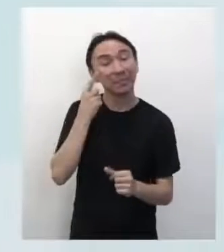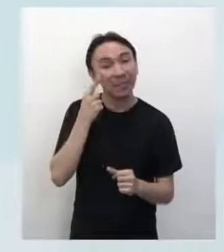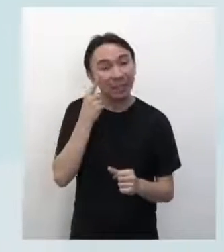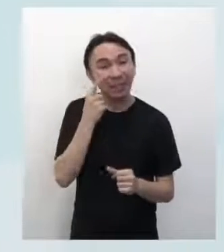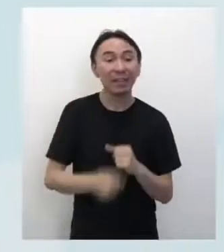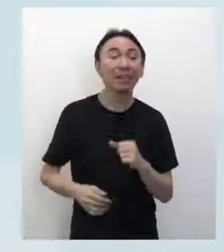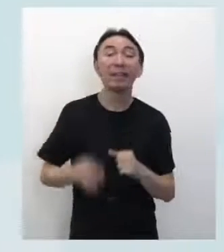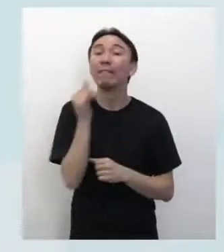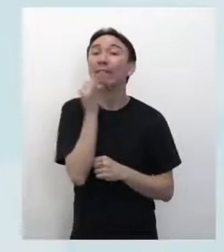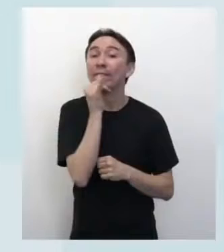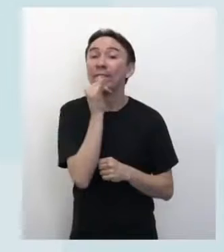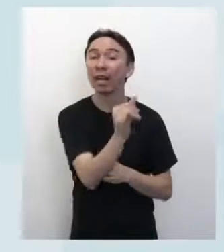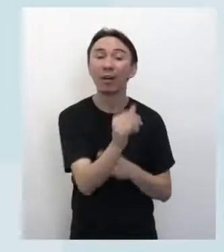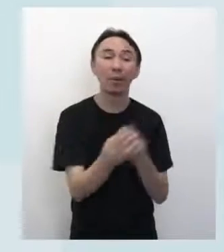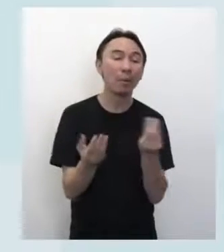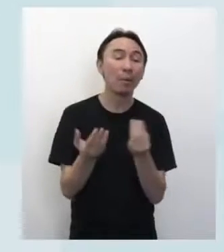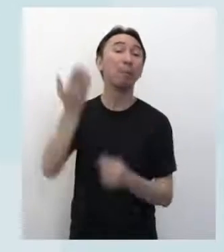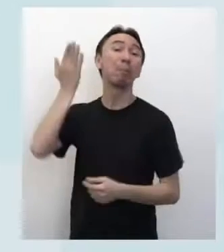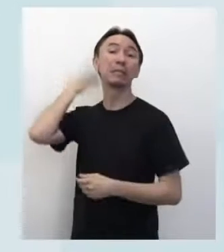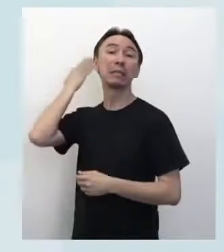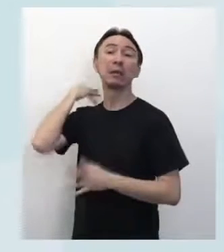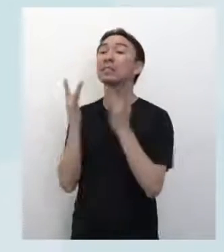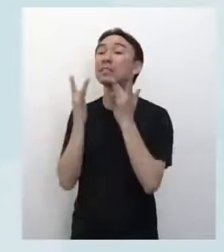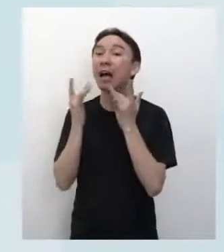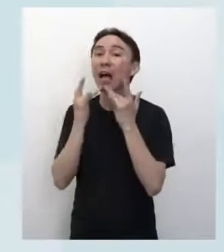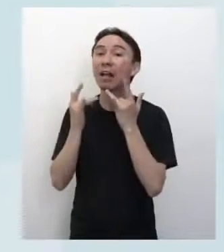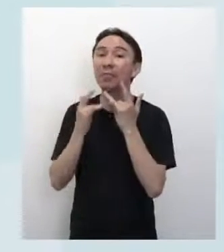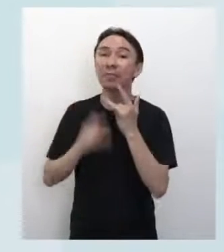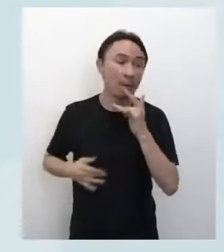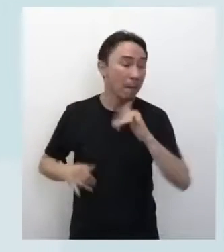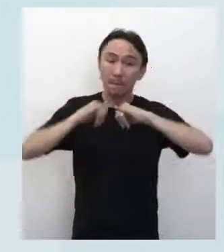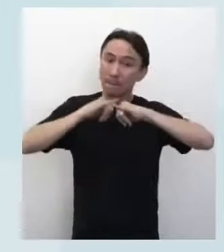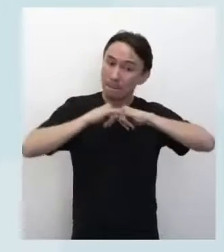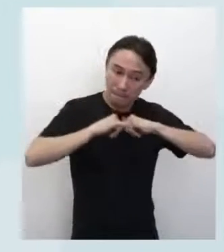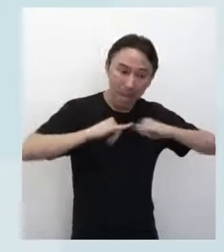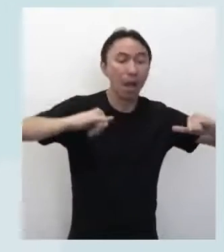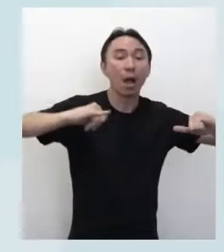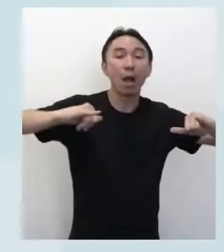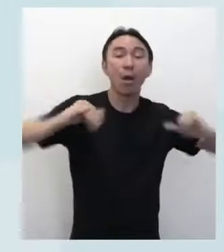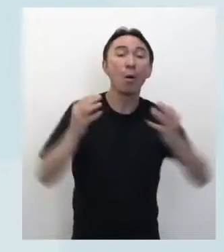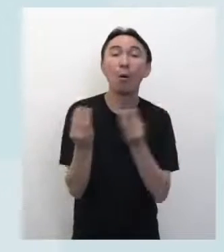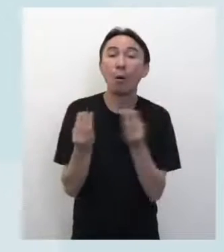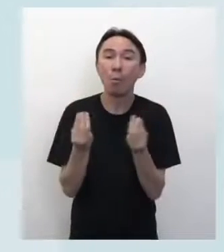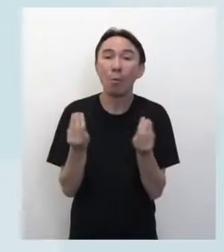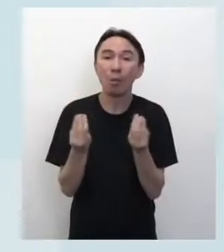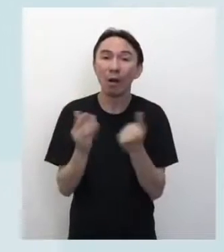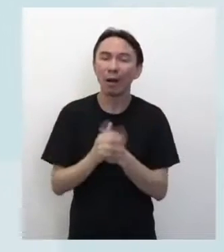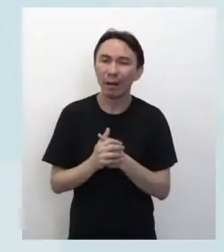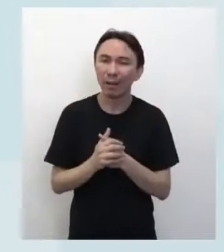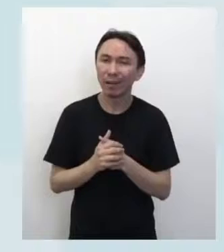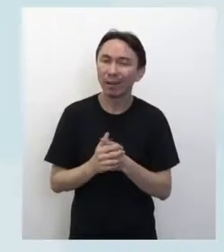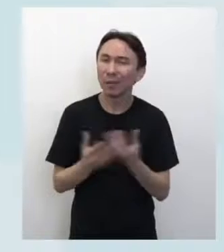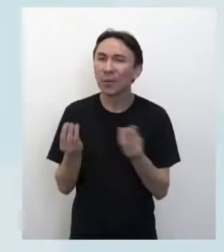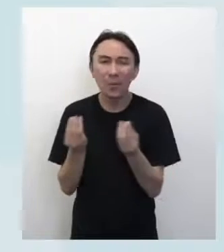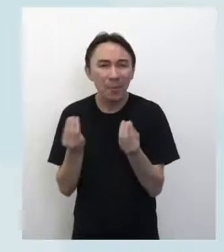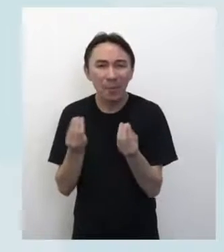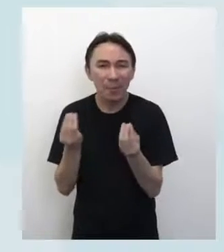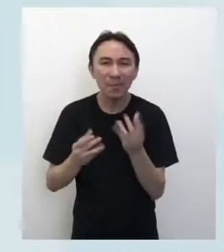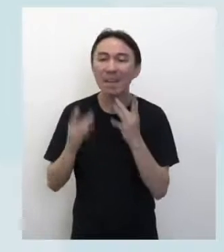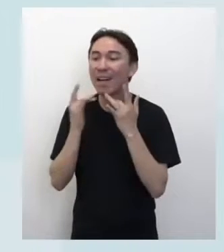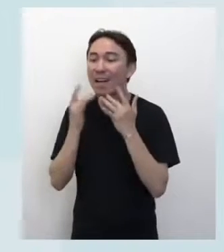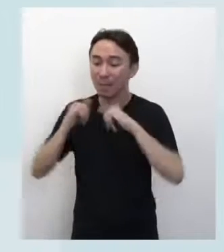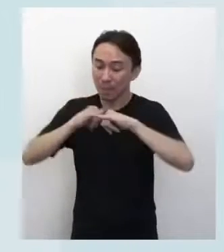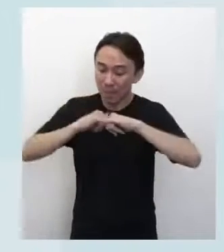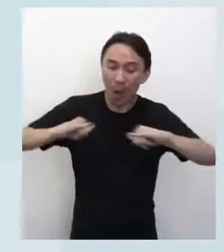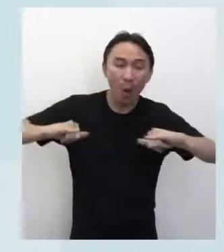se divulgavam as peças teatrais antigamente. Como será? Como que vocês acham que se divulgavam as peças teatrais? Vou